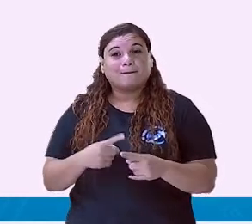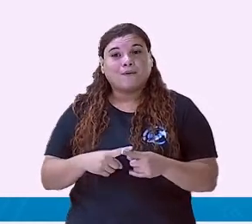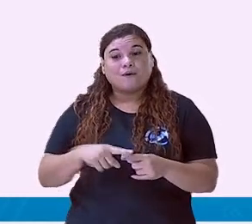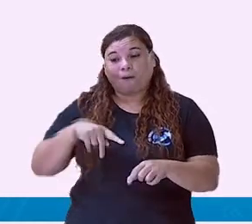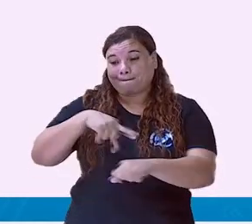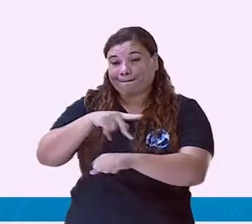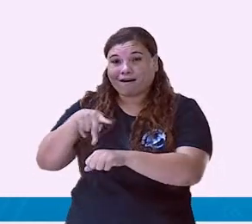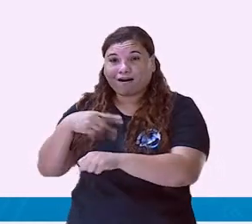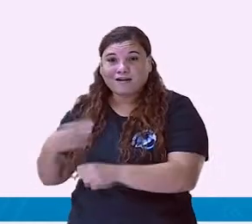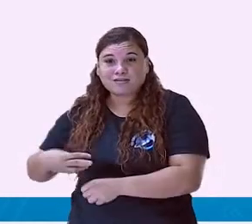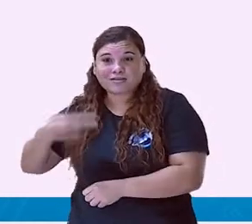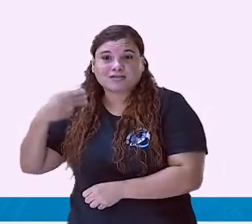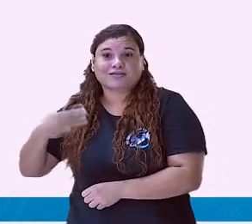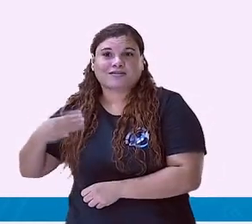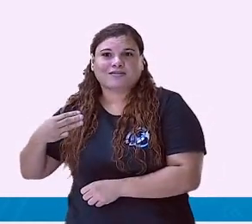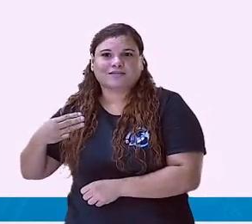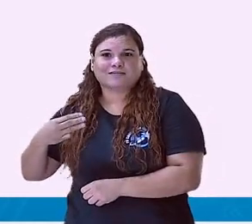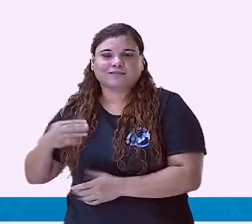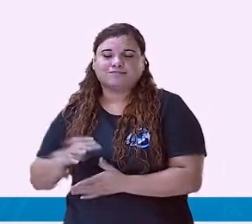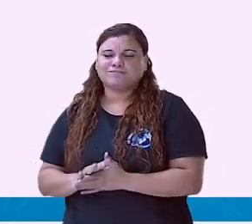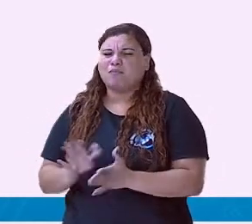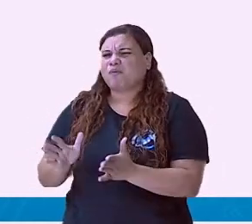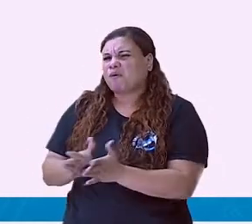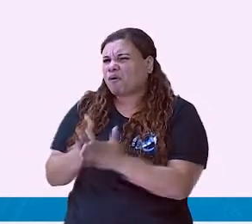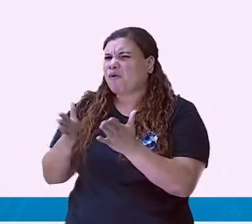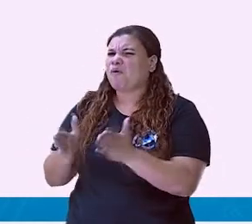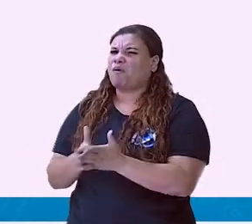pouco desenvolvidos ou pobres.